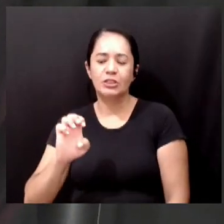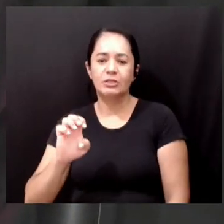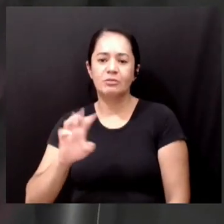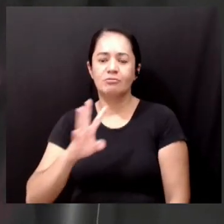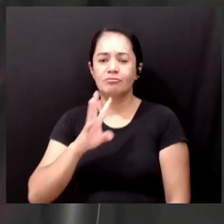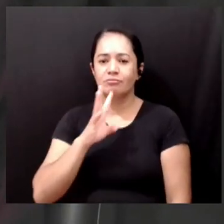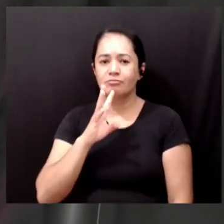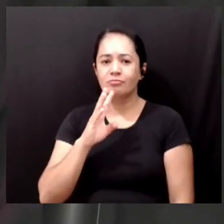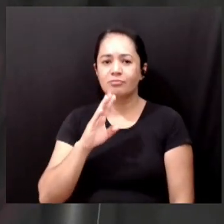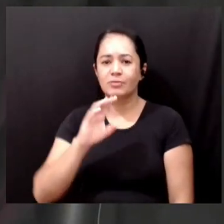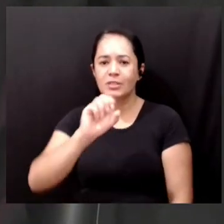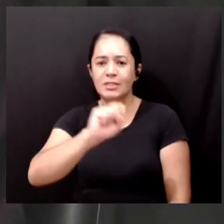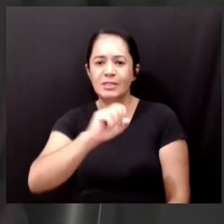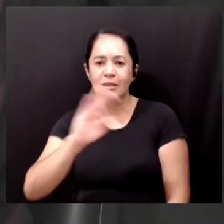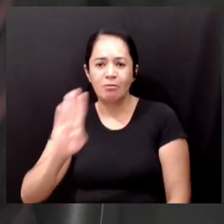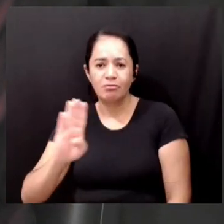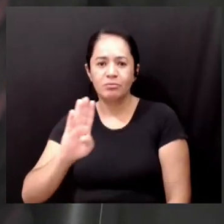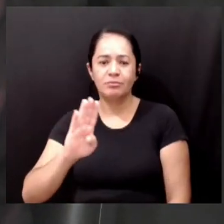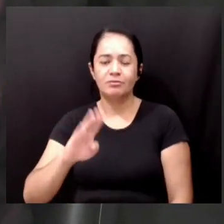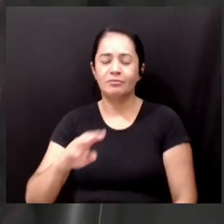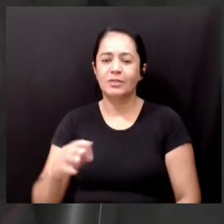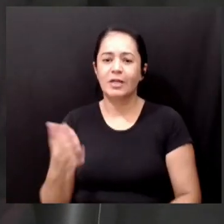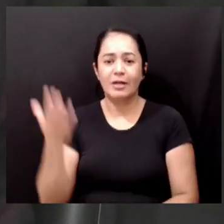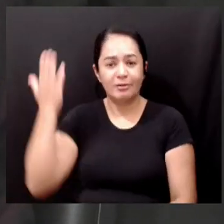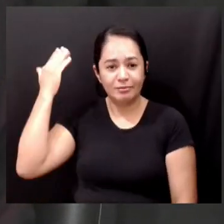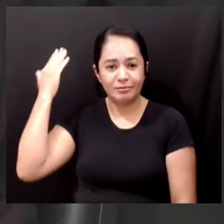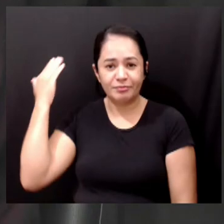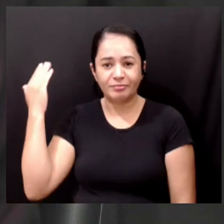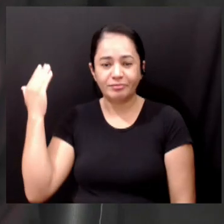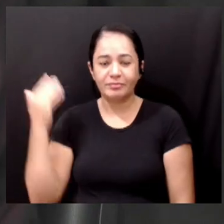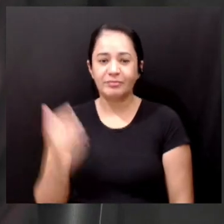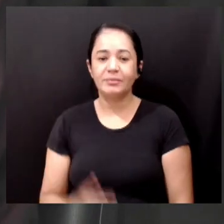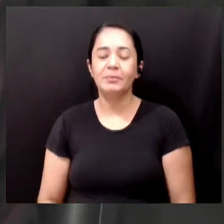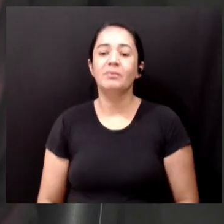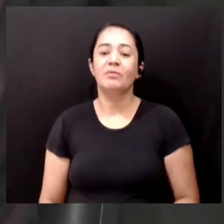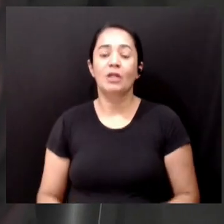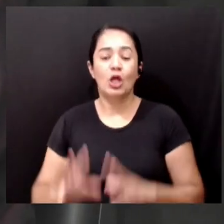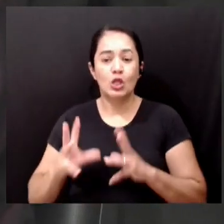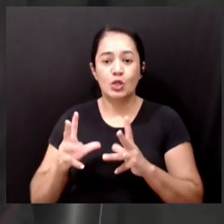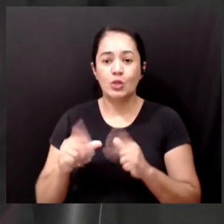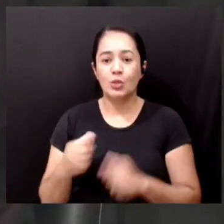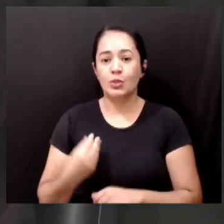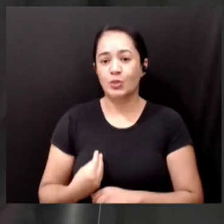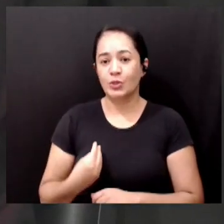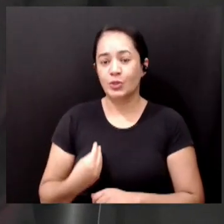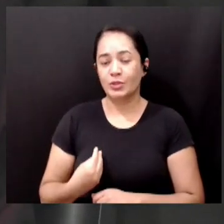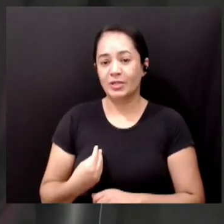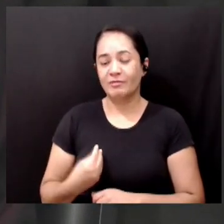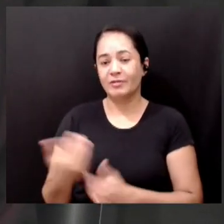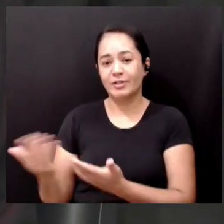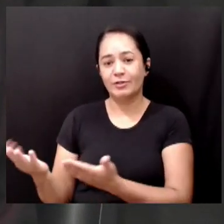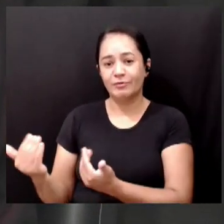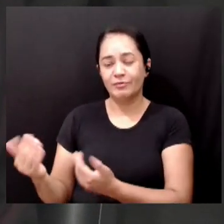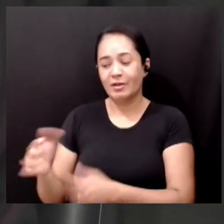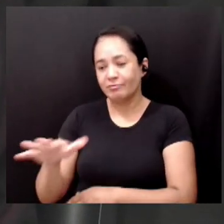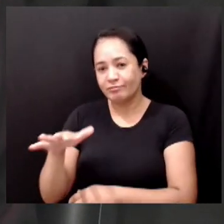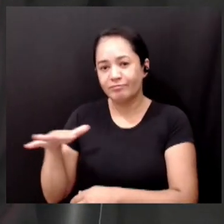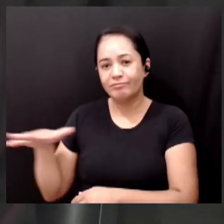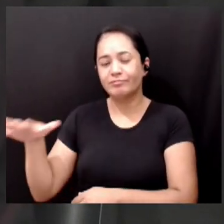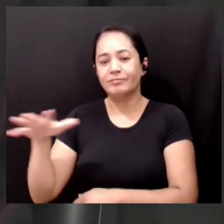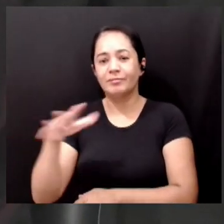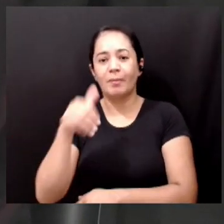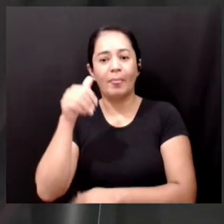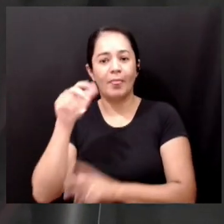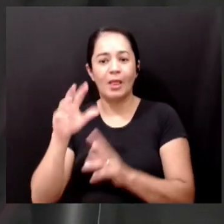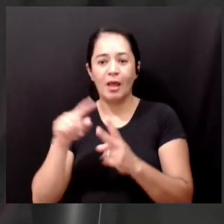onde é claro, antigamente era Lix da Cunha. Isso. Toda a minha infância foi naquela região. Meus avós moravam na Vila